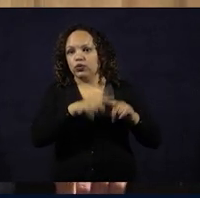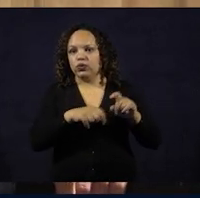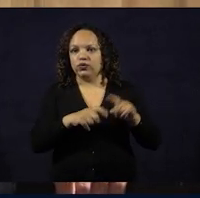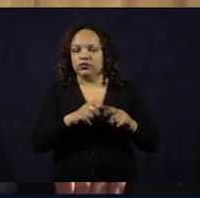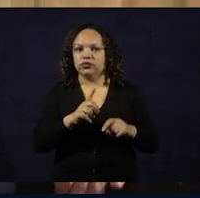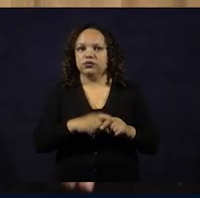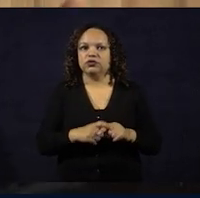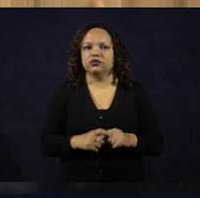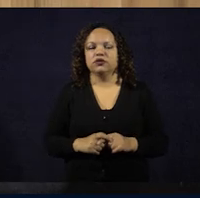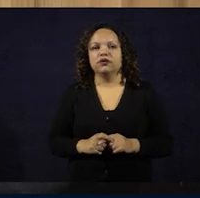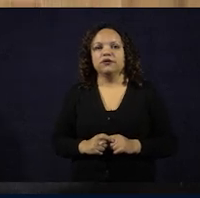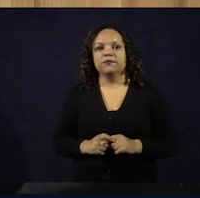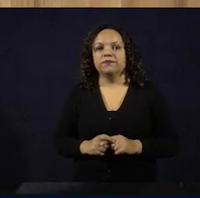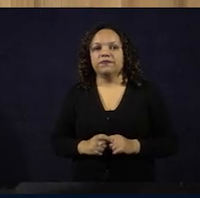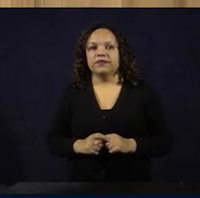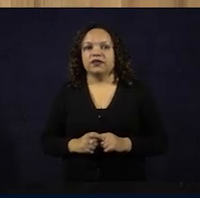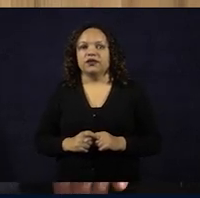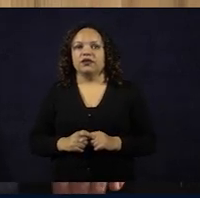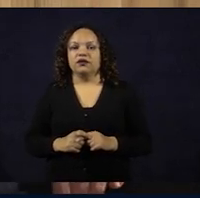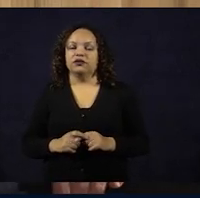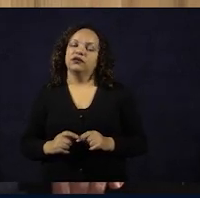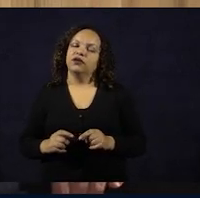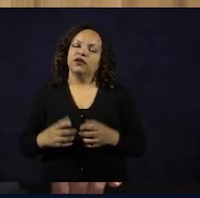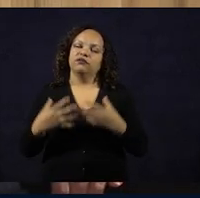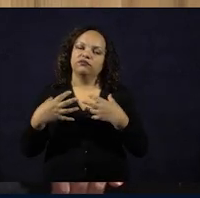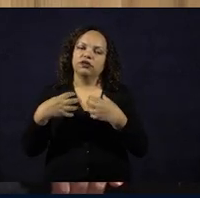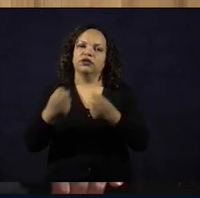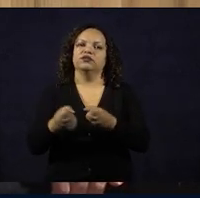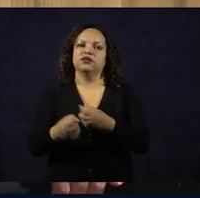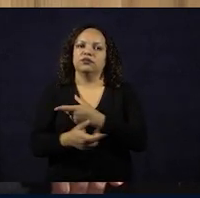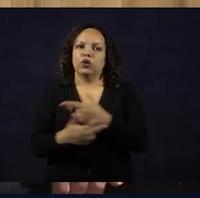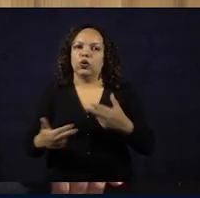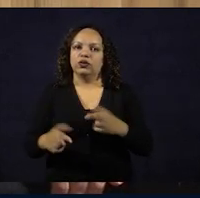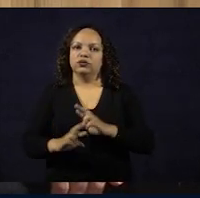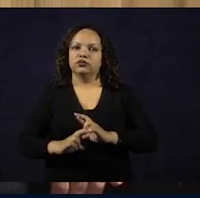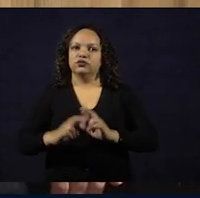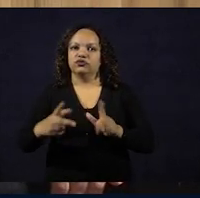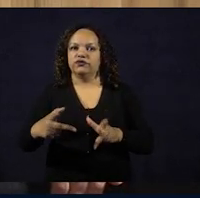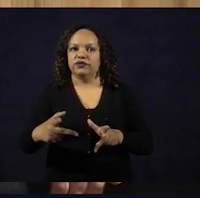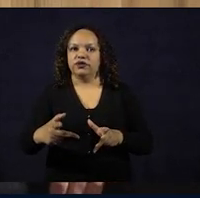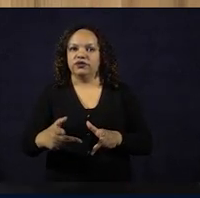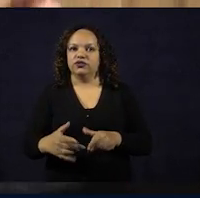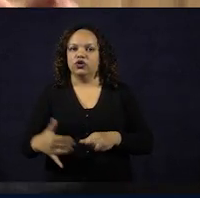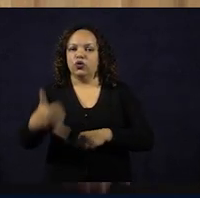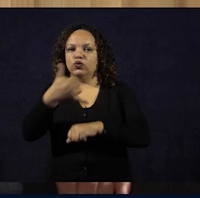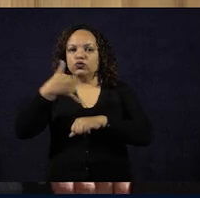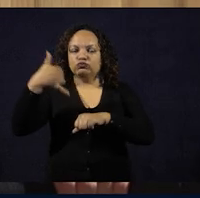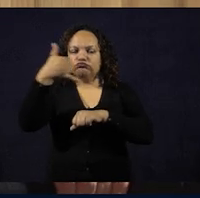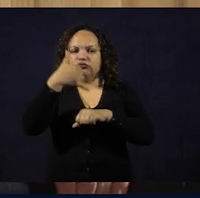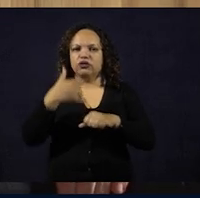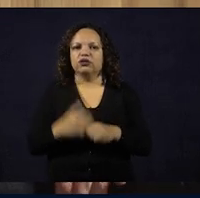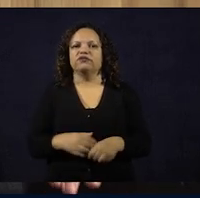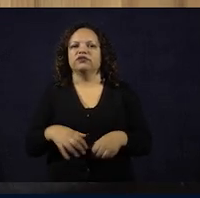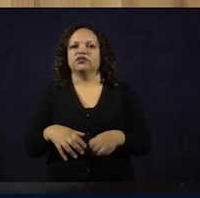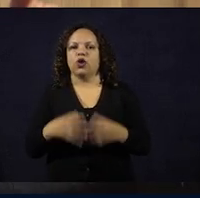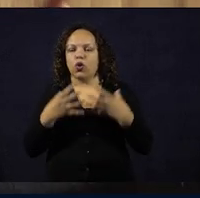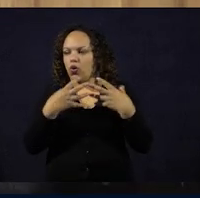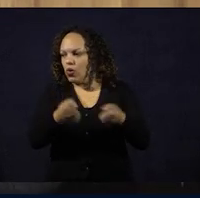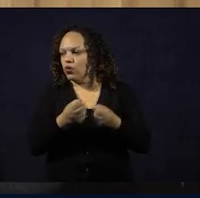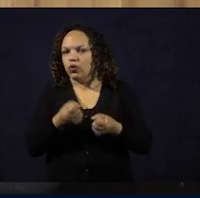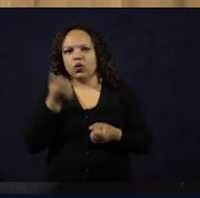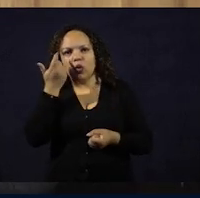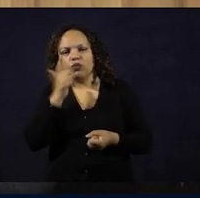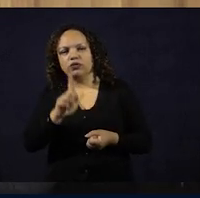e uma parte oleosa de palma e palmiste né que são os os dois olhos que você consegue extrair do fruto e